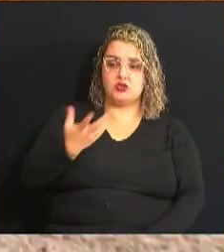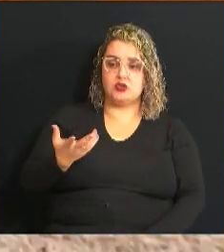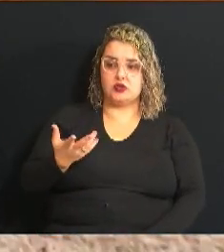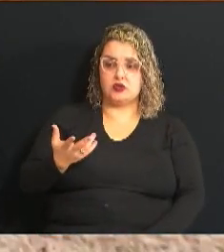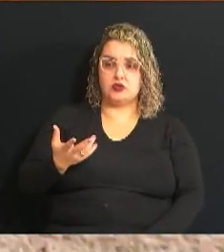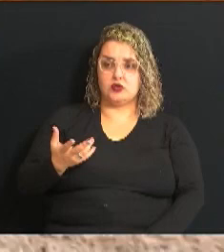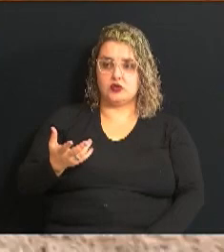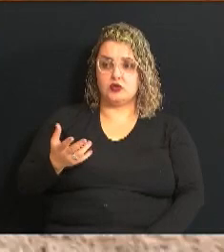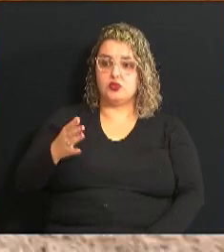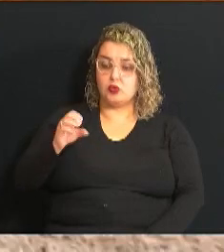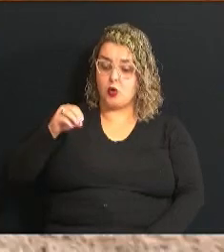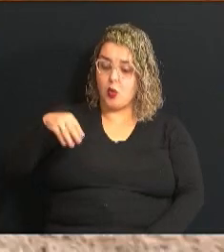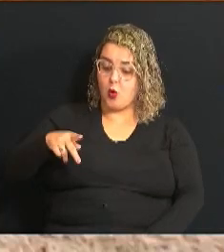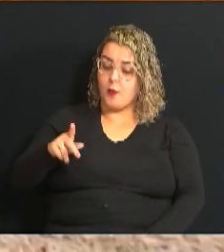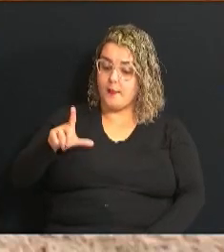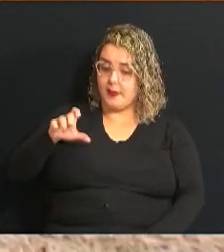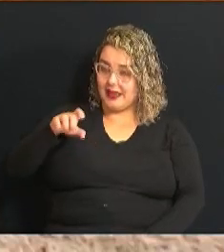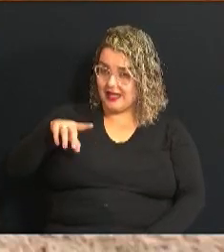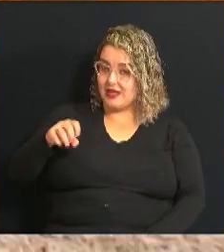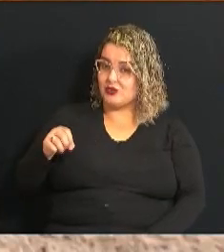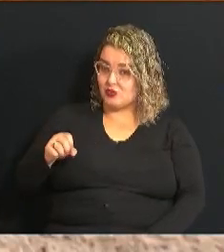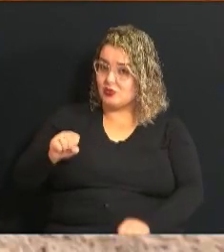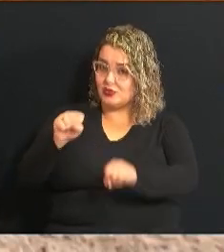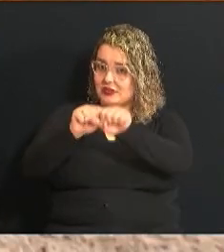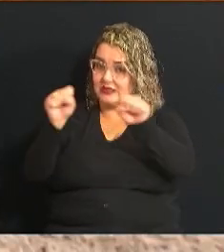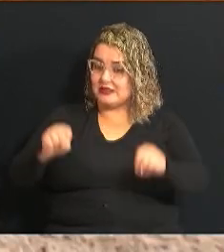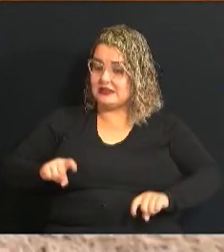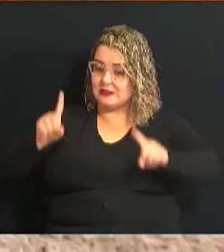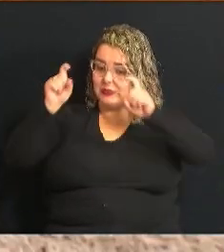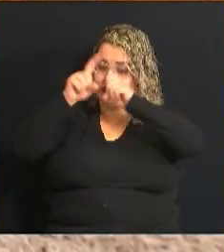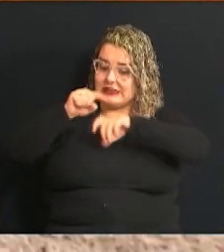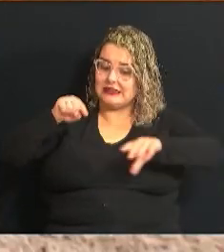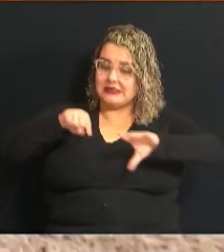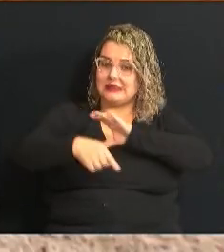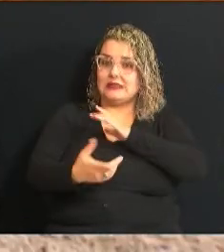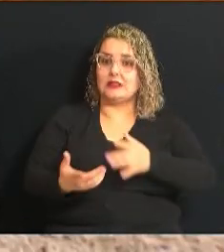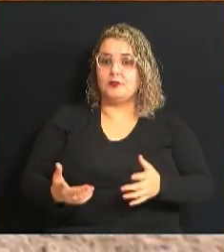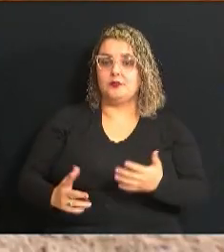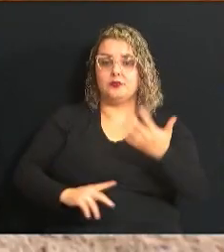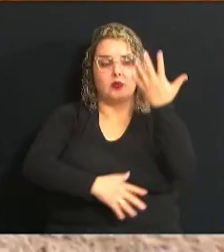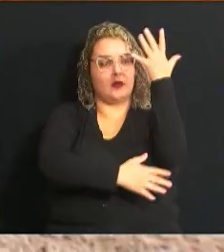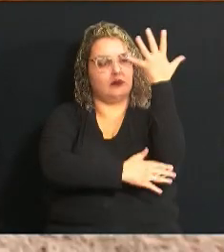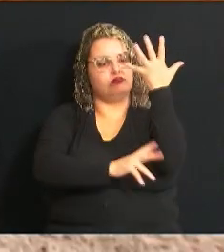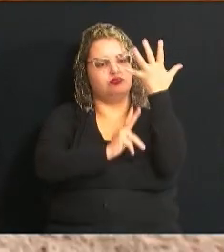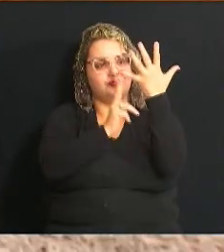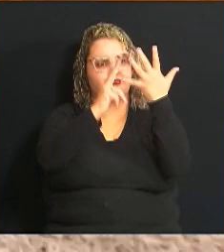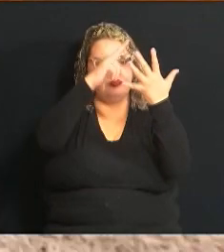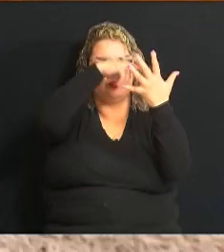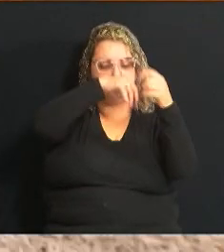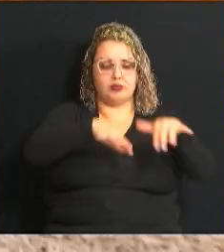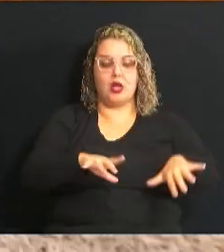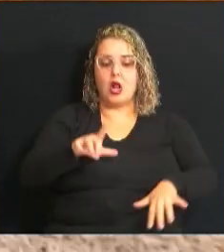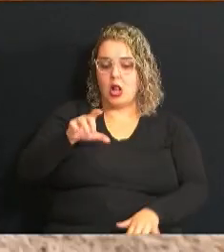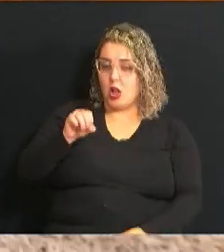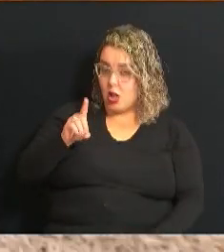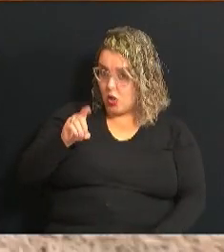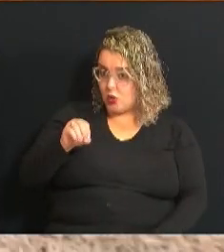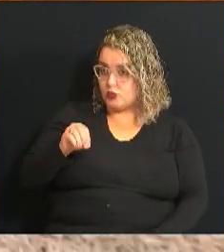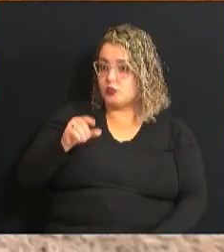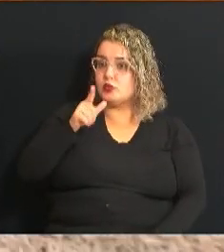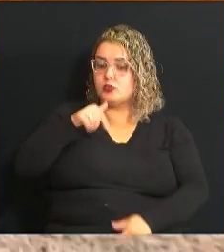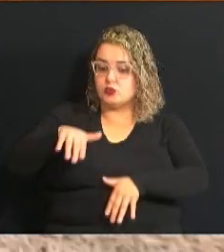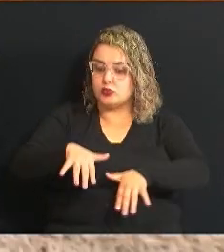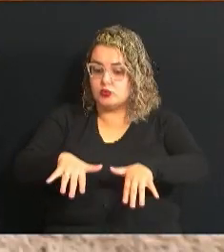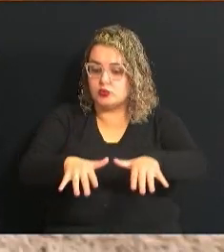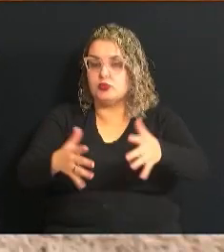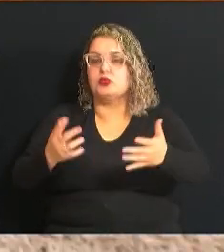complexo sistema que se reaproveita de materiais como restos de podas de árvore, lodo do esgoto, frutas e